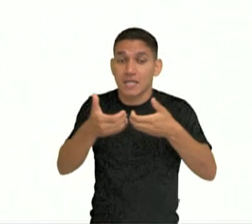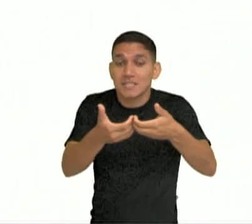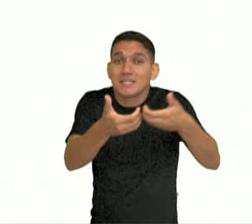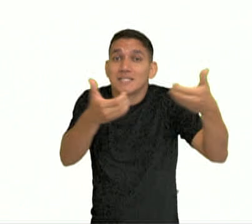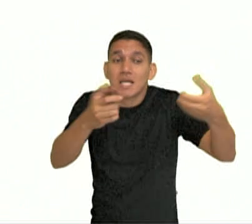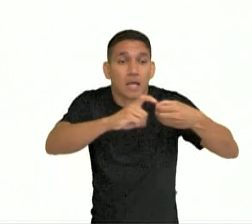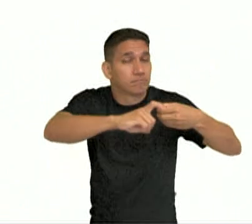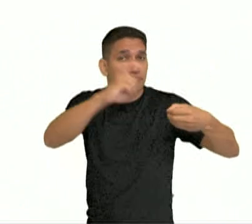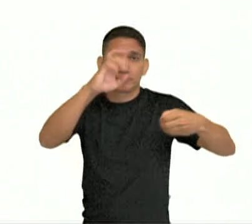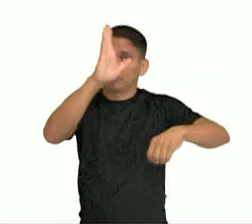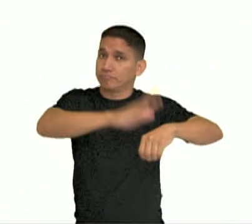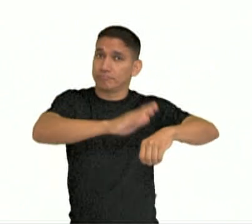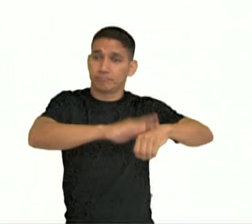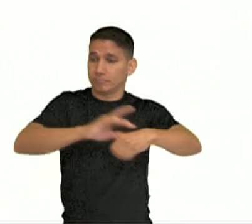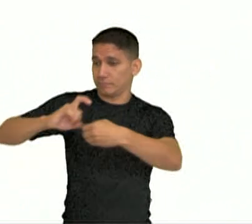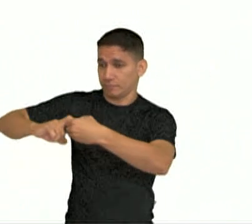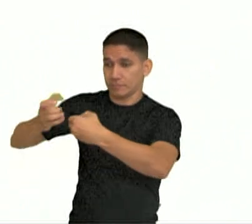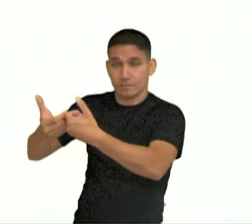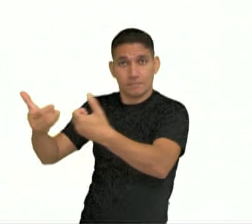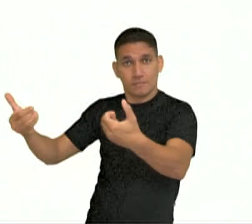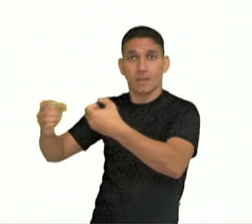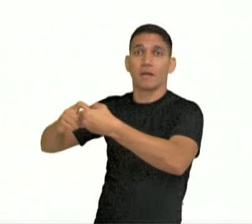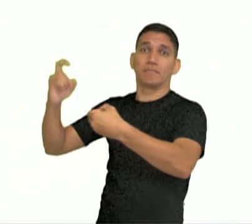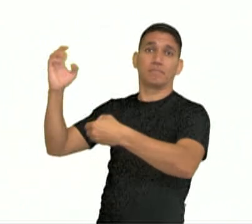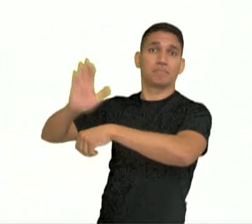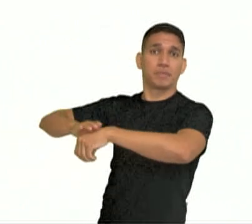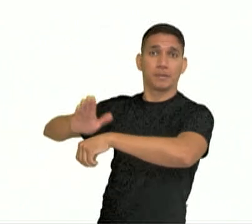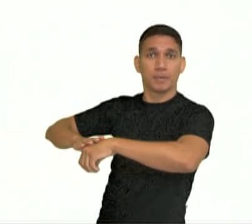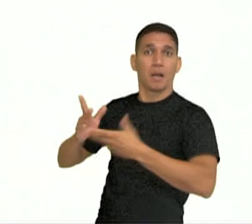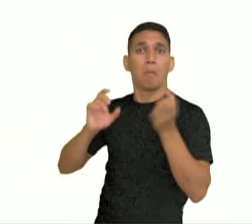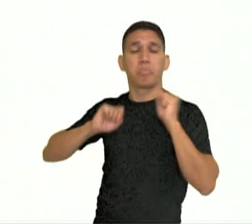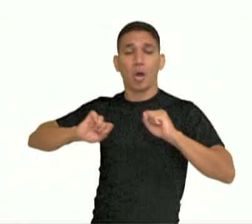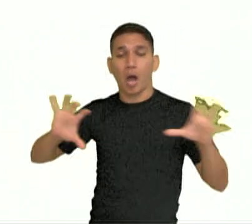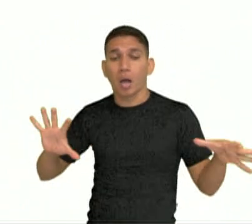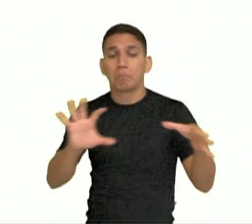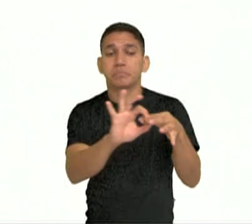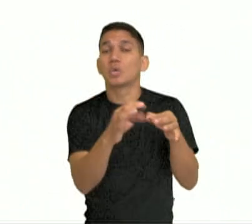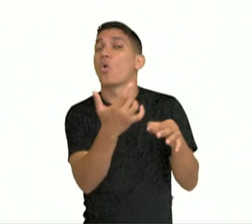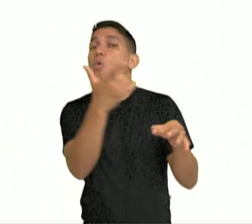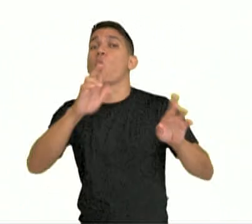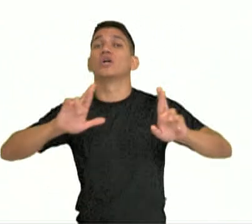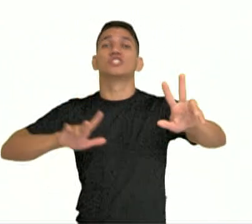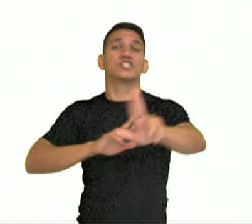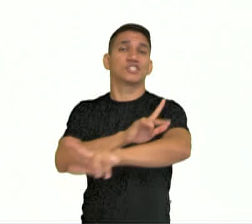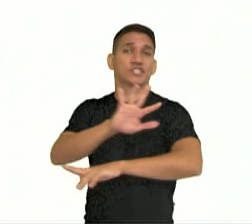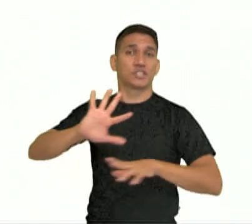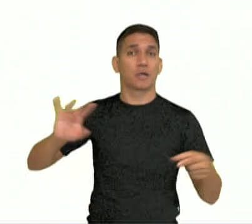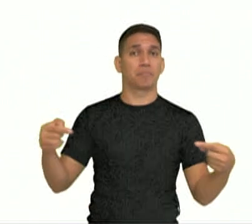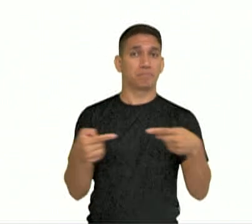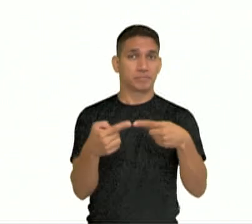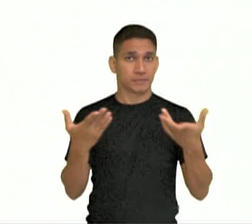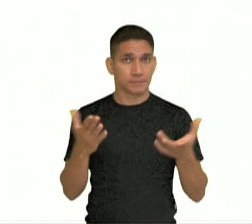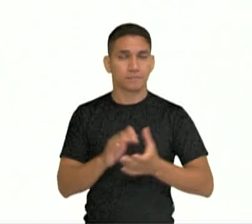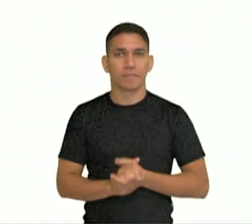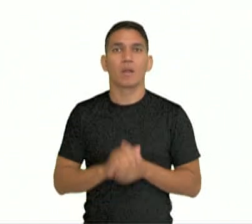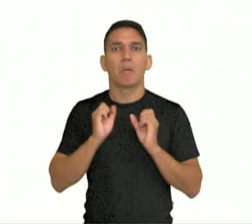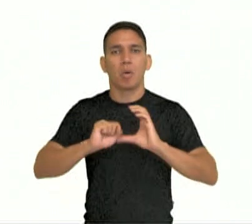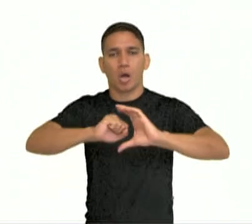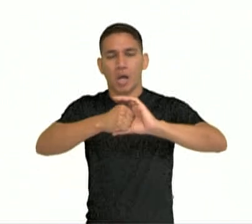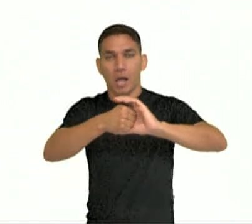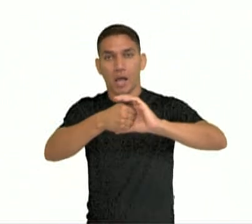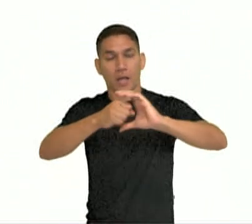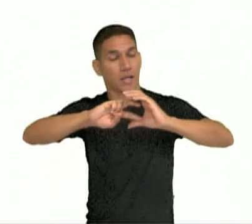forma independente. E pode surgir diferentes combinações na formação dos gametas. Então aqui eu posso ter um gameta, no caso de um organismo